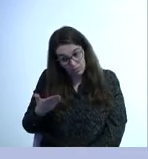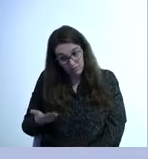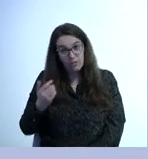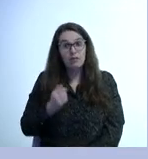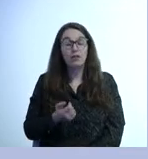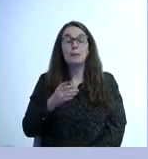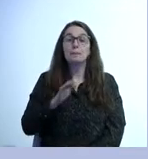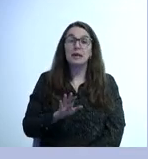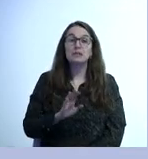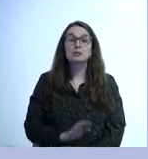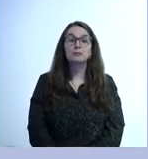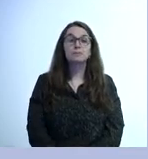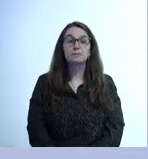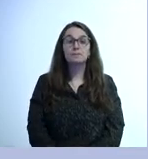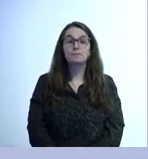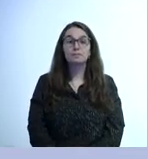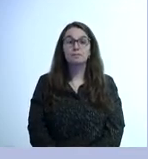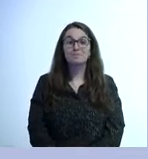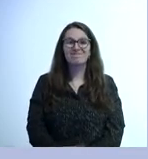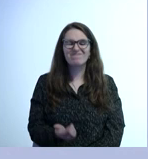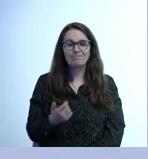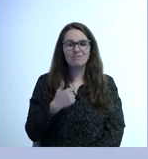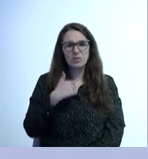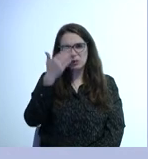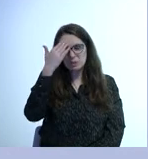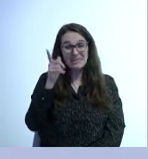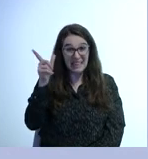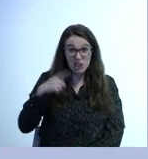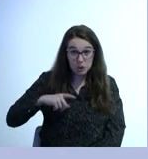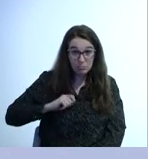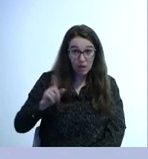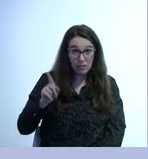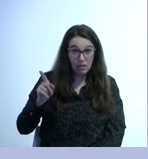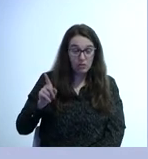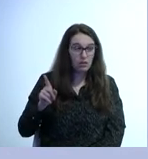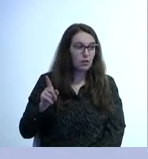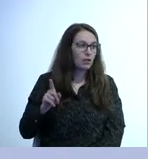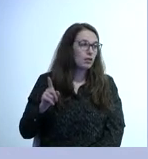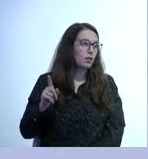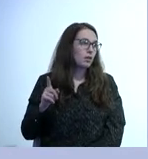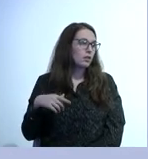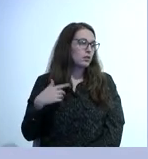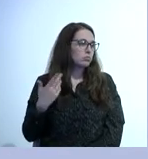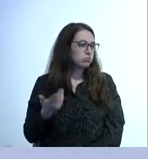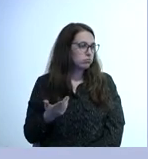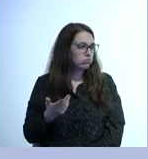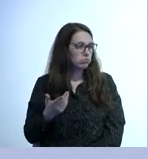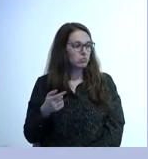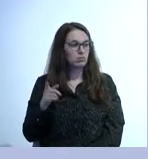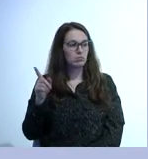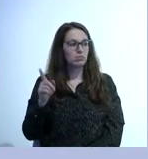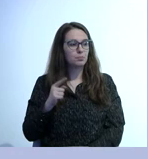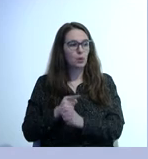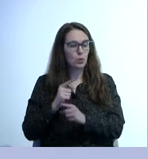mas eu receio que a Espanha está com uma iniciativa